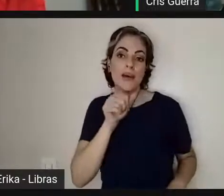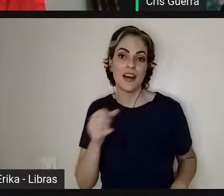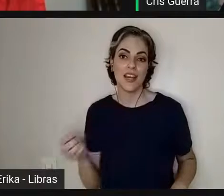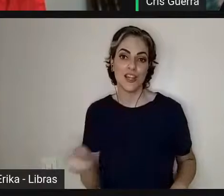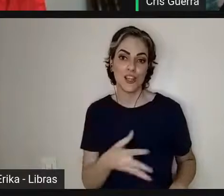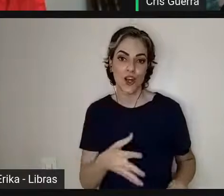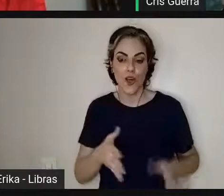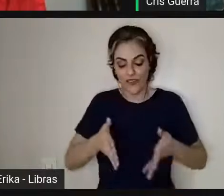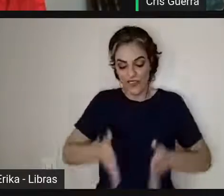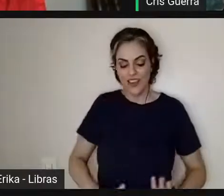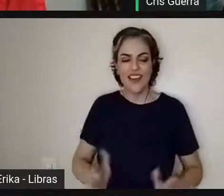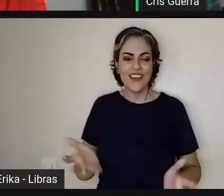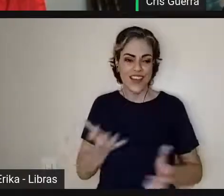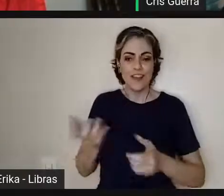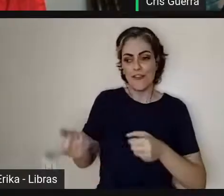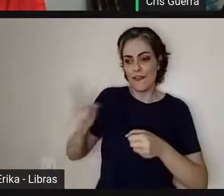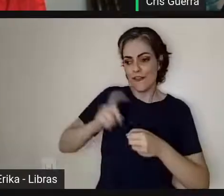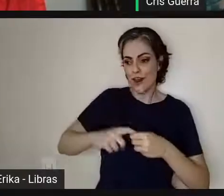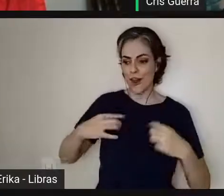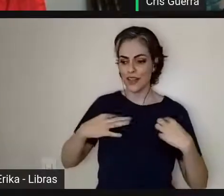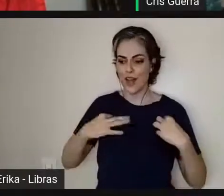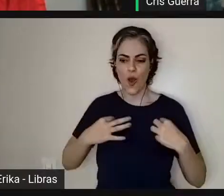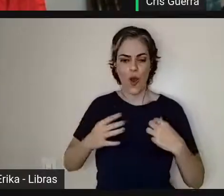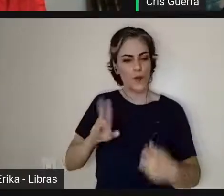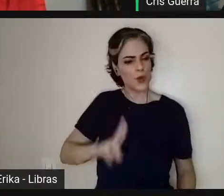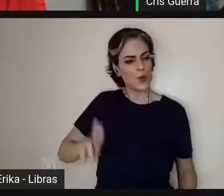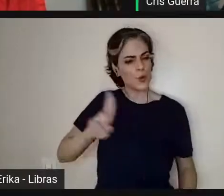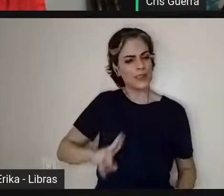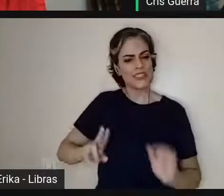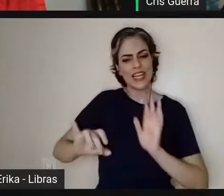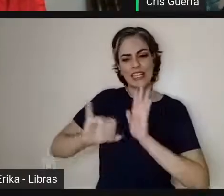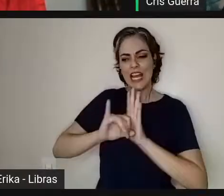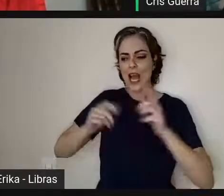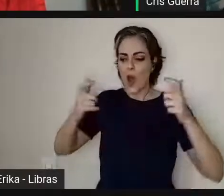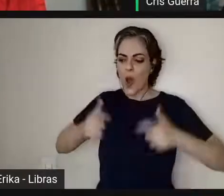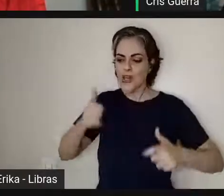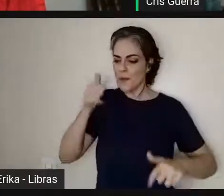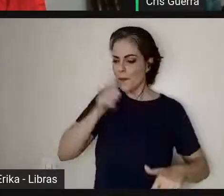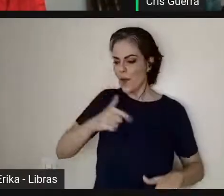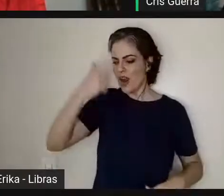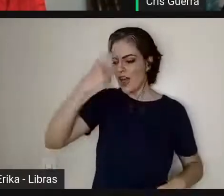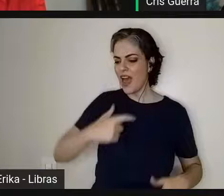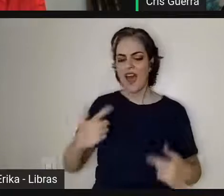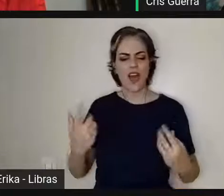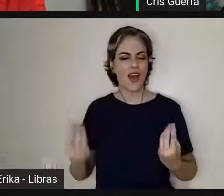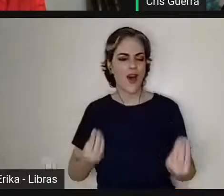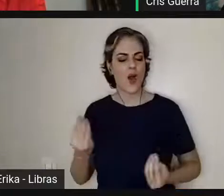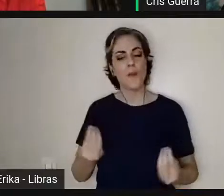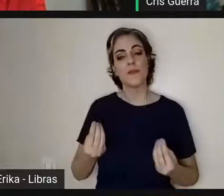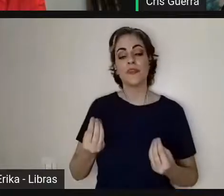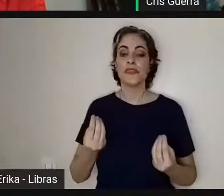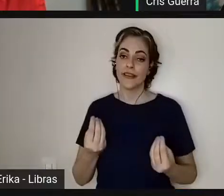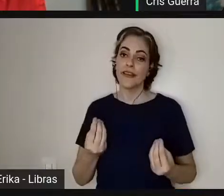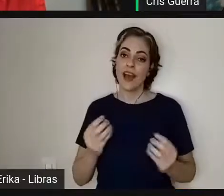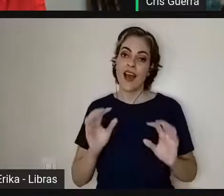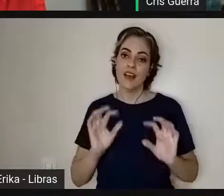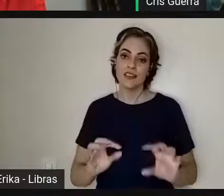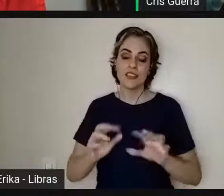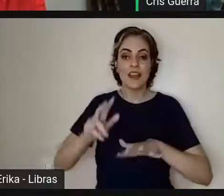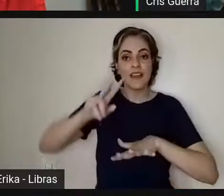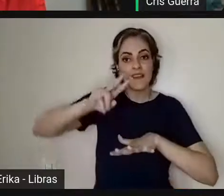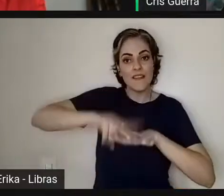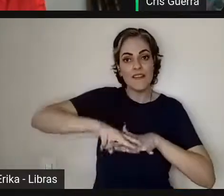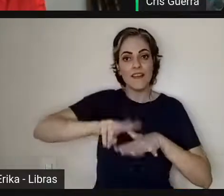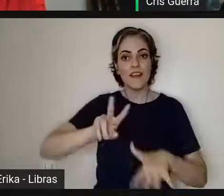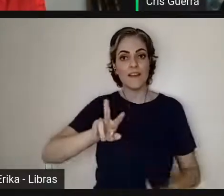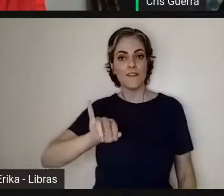filho, a gente quer retomar a nossa identidade, encontrar onde está a mulher também. E acho que a viuvez traz muito isso, né? A viuvez te